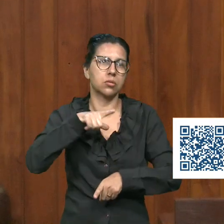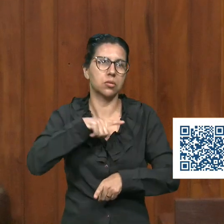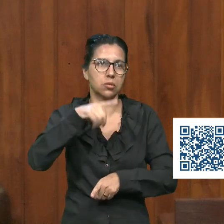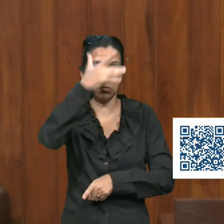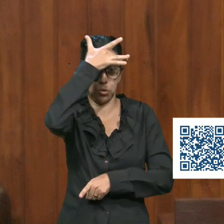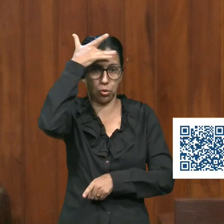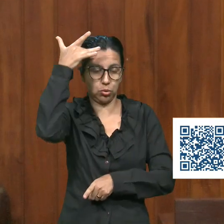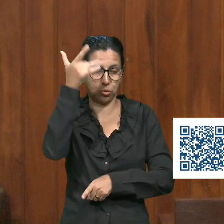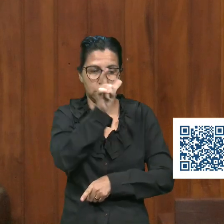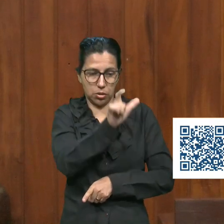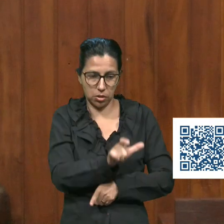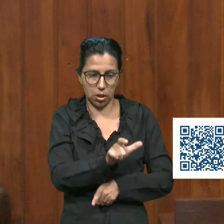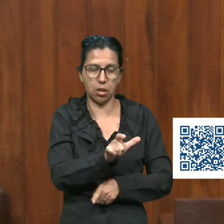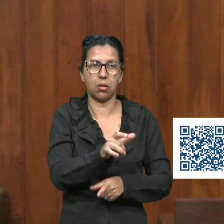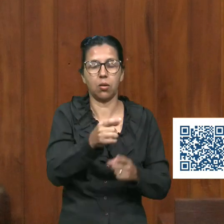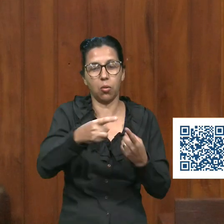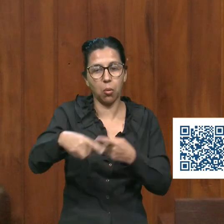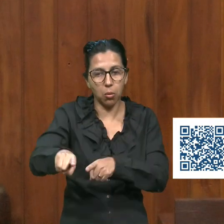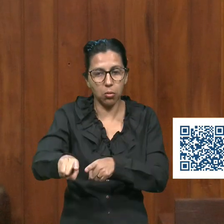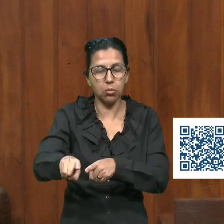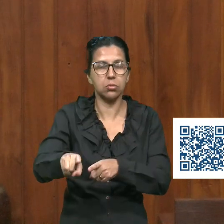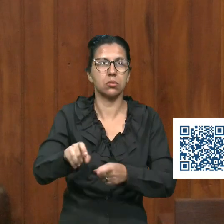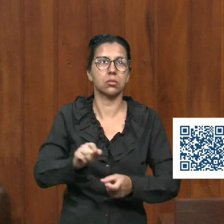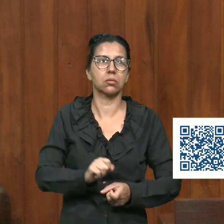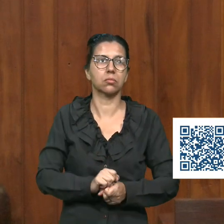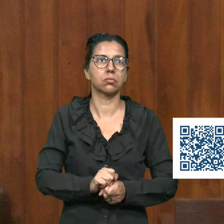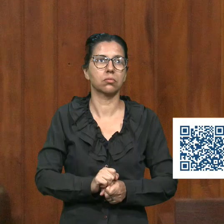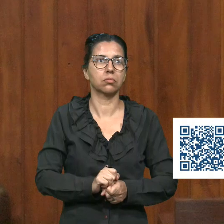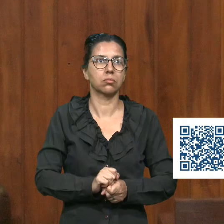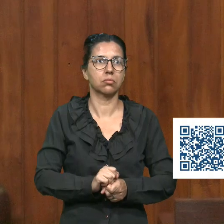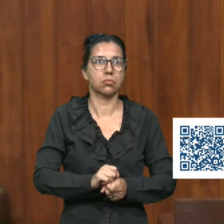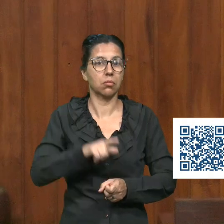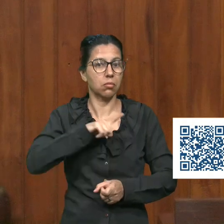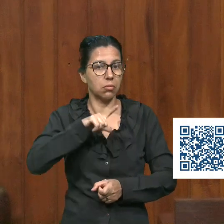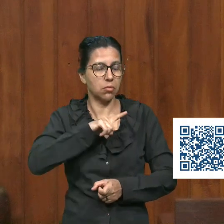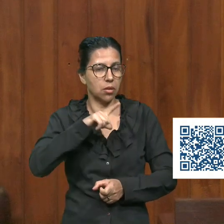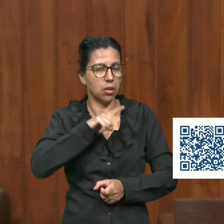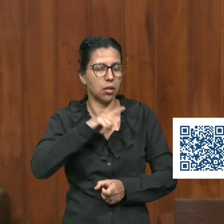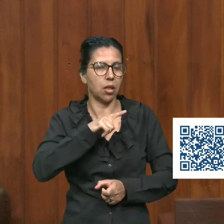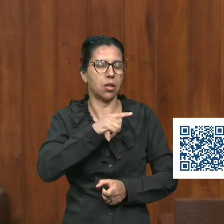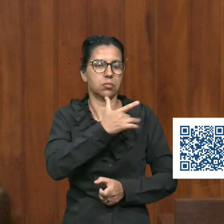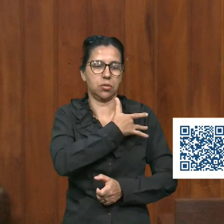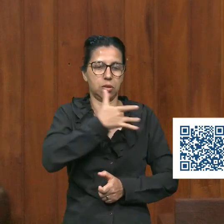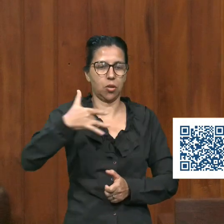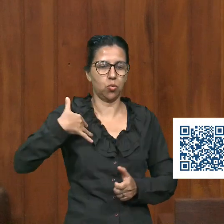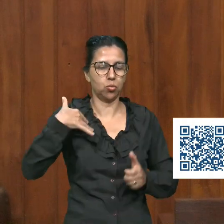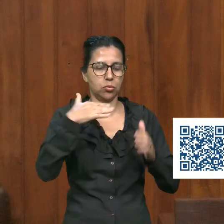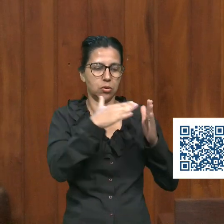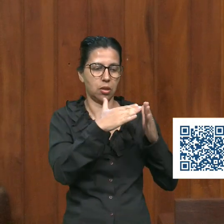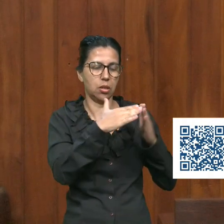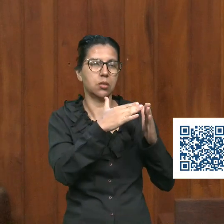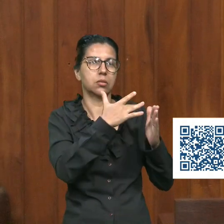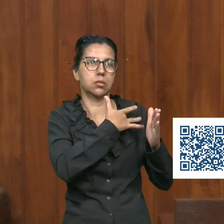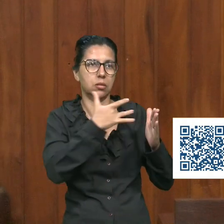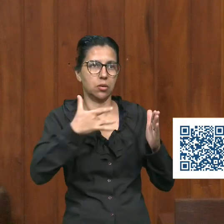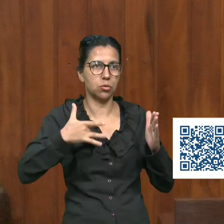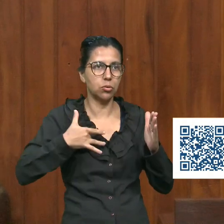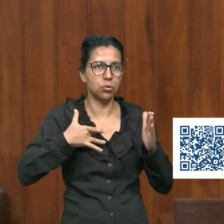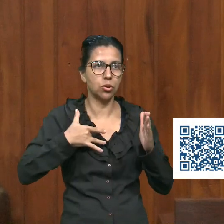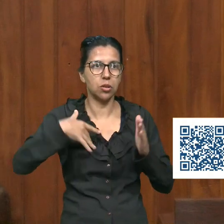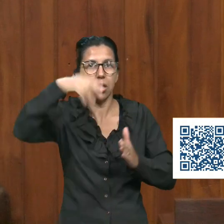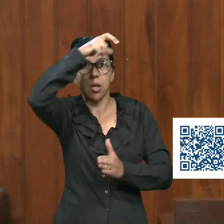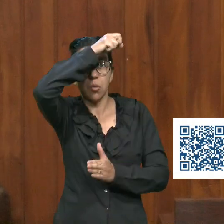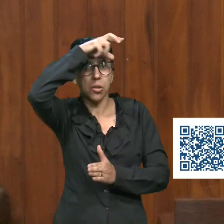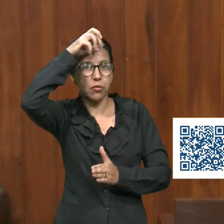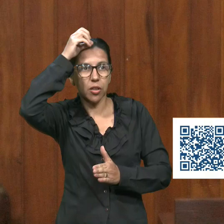cidadão versa suspeita de que há um posto de saúde na cidade, a prefeitura